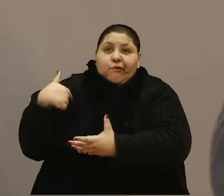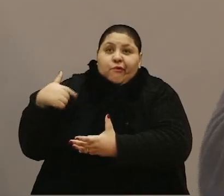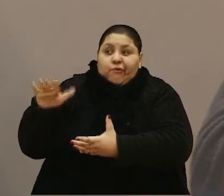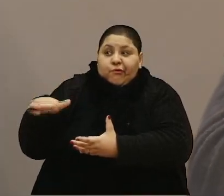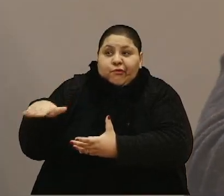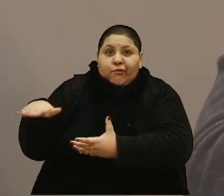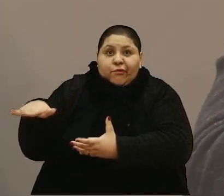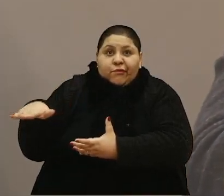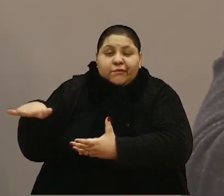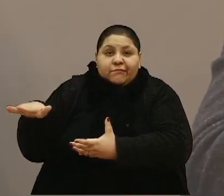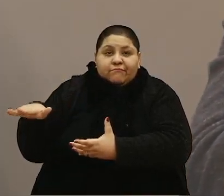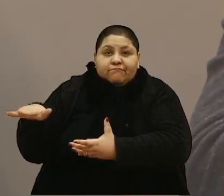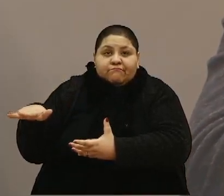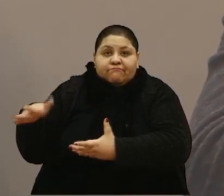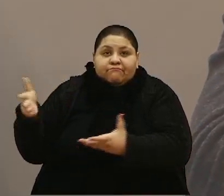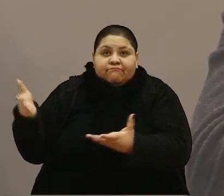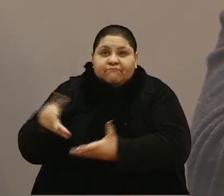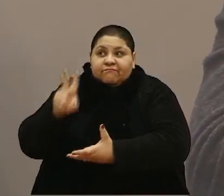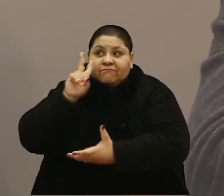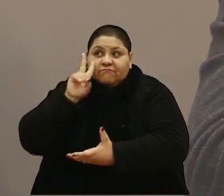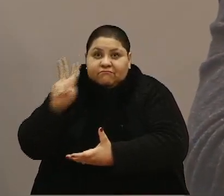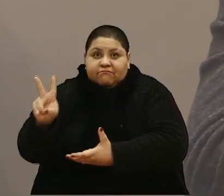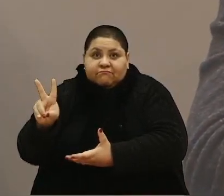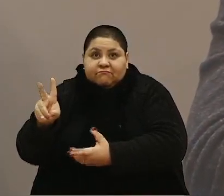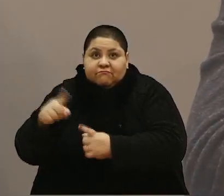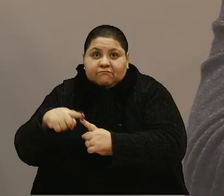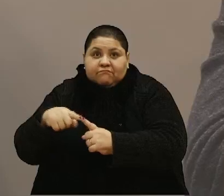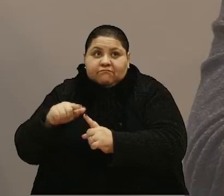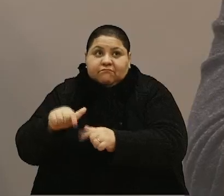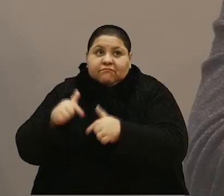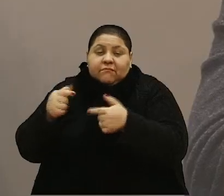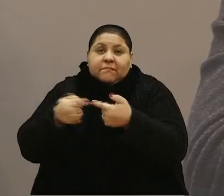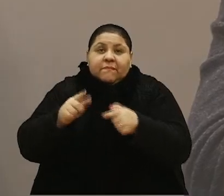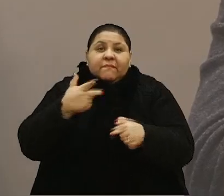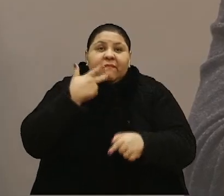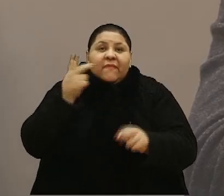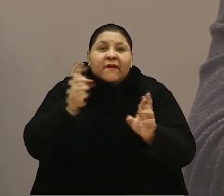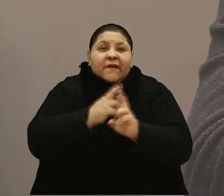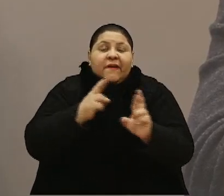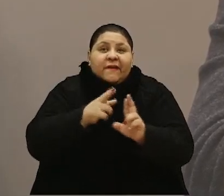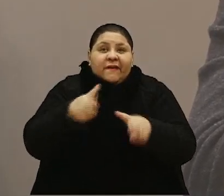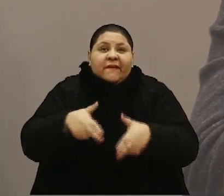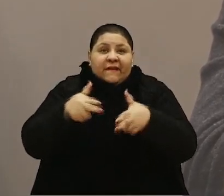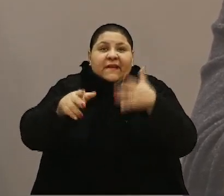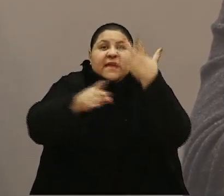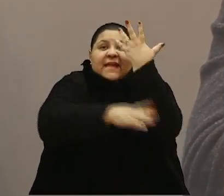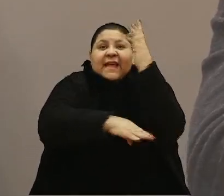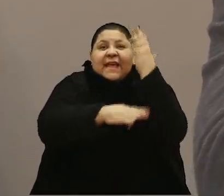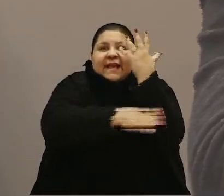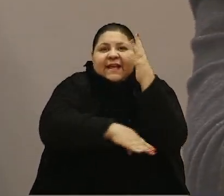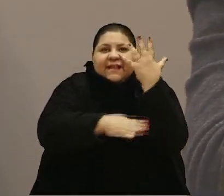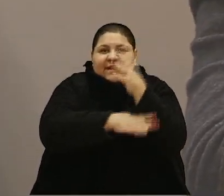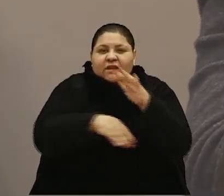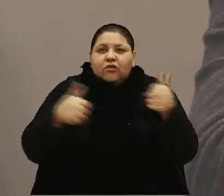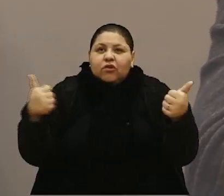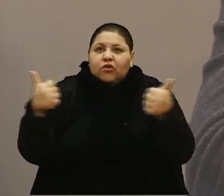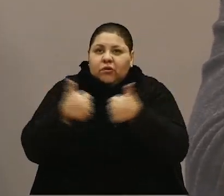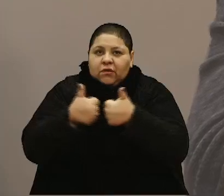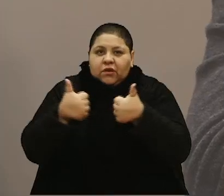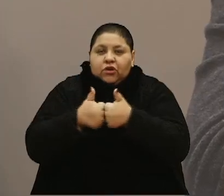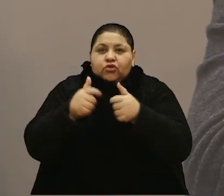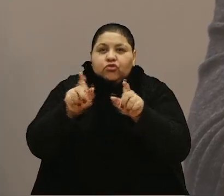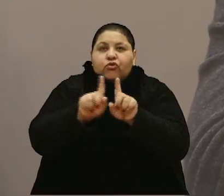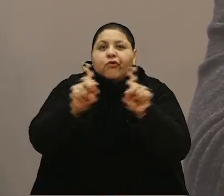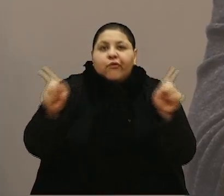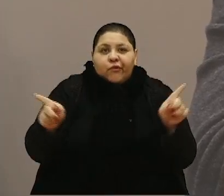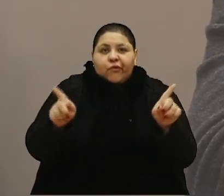criança, já via esse tipo de situação. Mas eu quero falar em relação ao trem e Canela. Juntamente com Gramado,